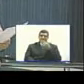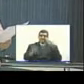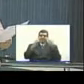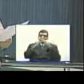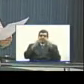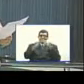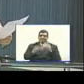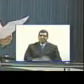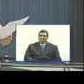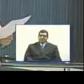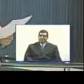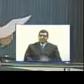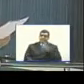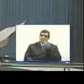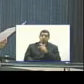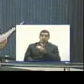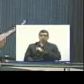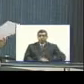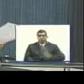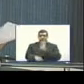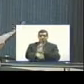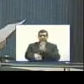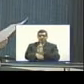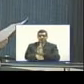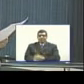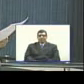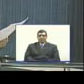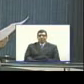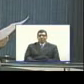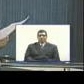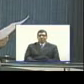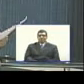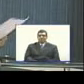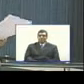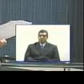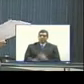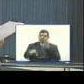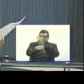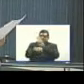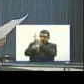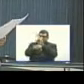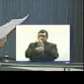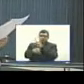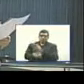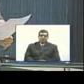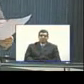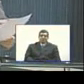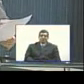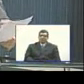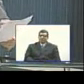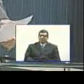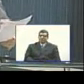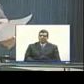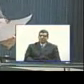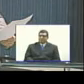abordei a situação do Governo do Estado do ponto de vista orçamentário e fiscal Eu lembro que disse